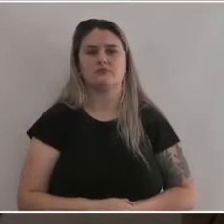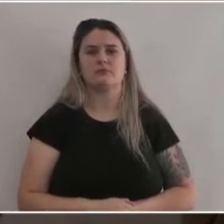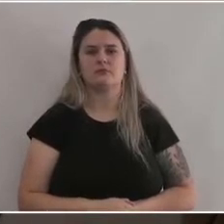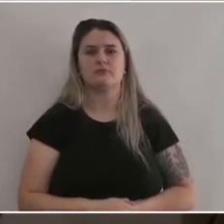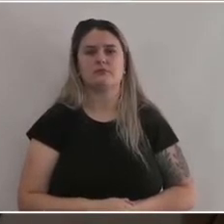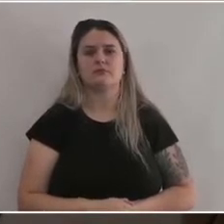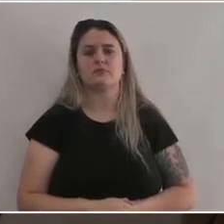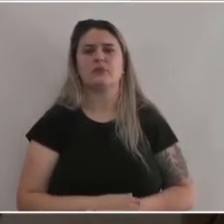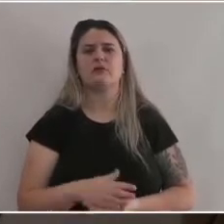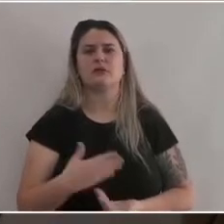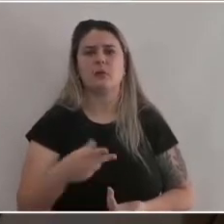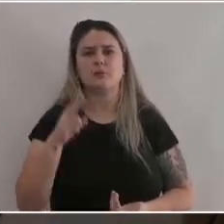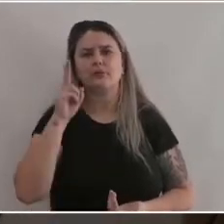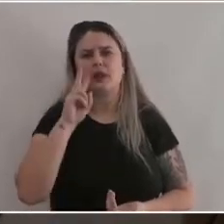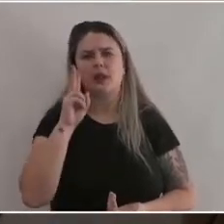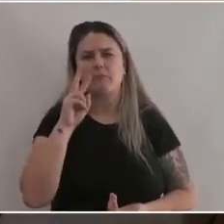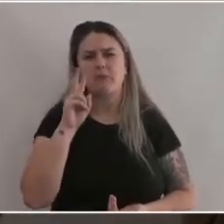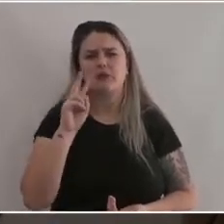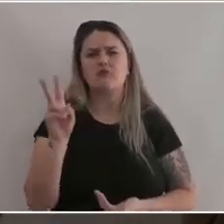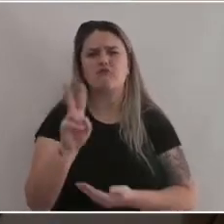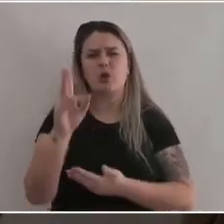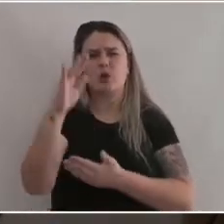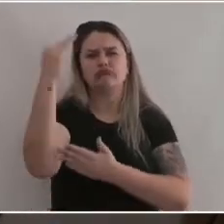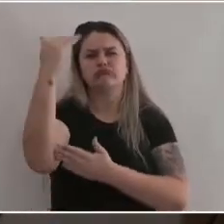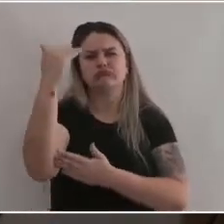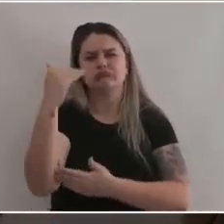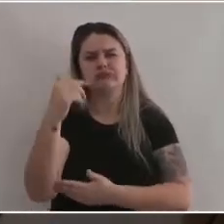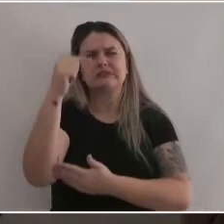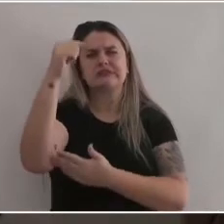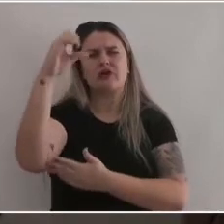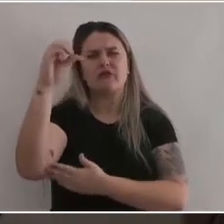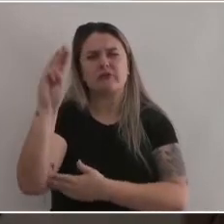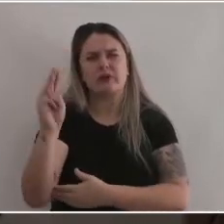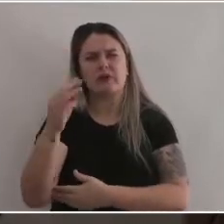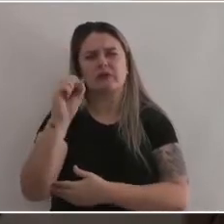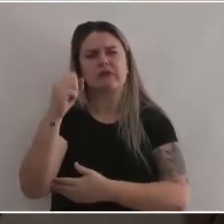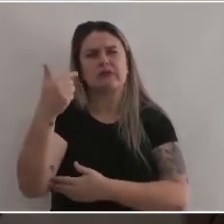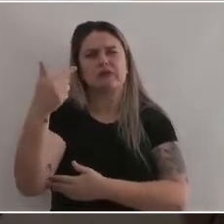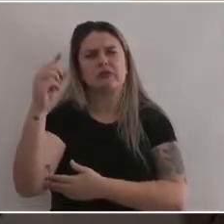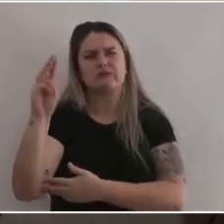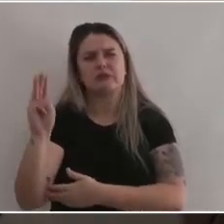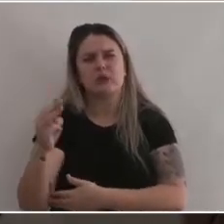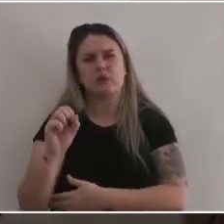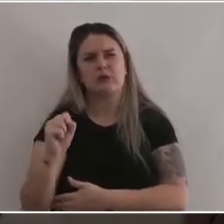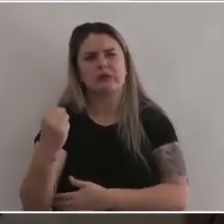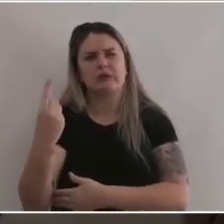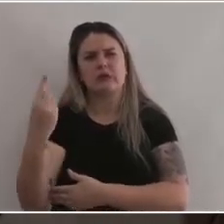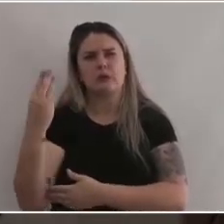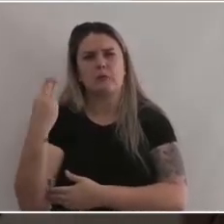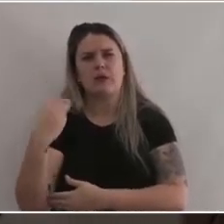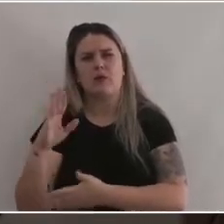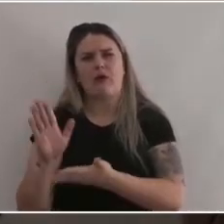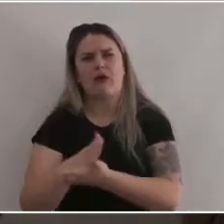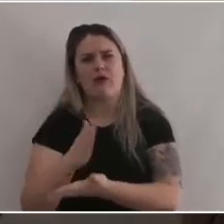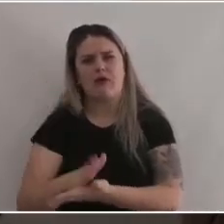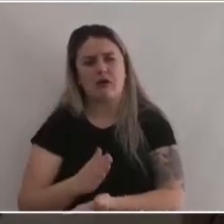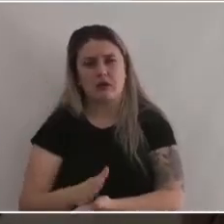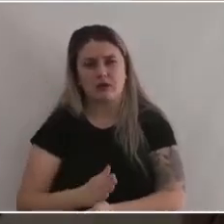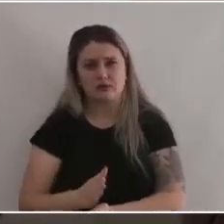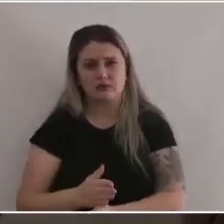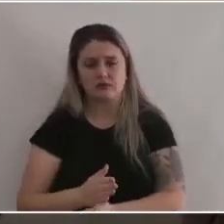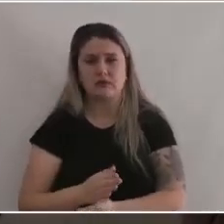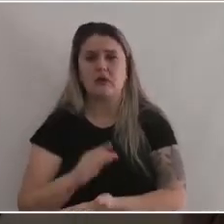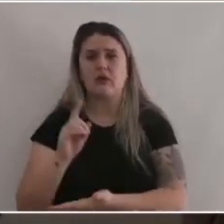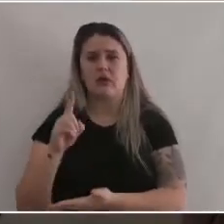166.352.000. Lembrando que esses valores de 79 milhões, 82 milhões e 81 milhões de gastos com o pessoal